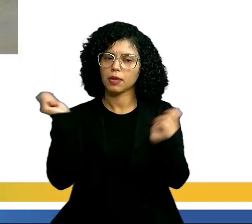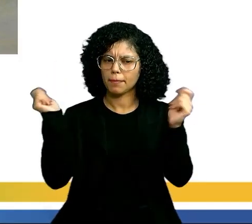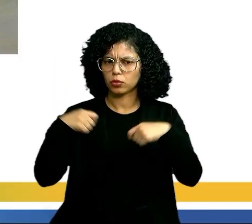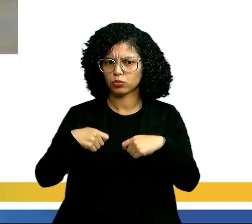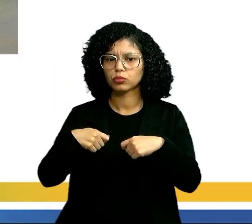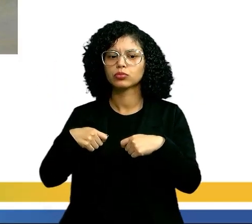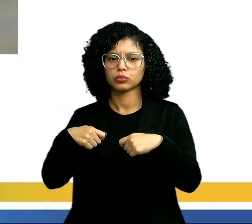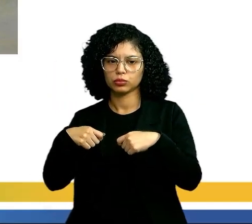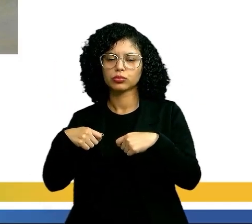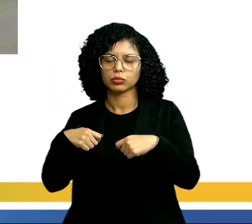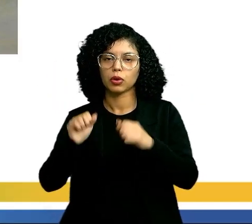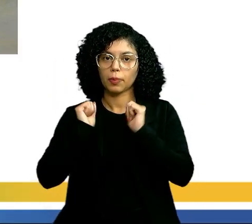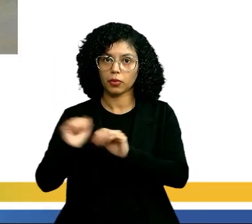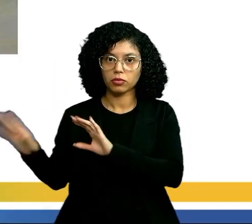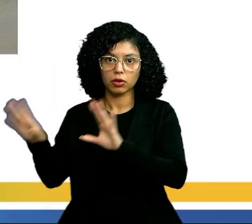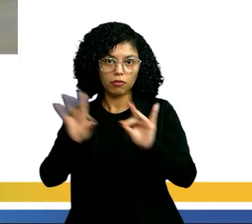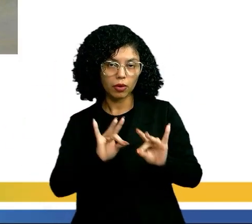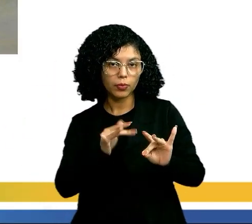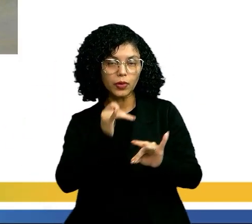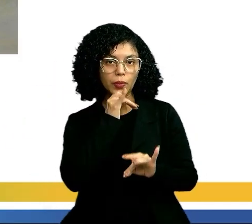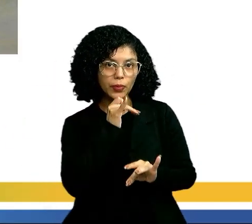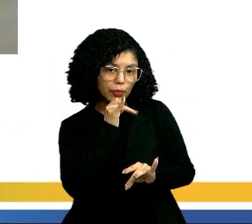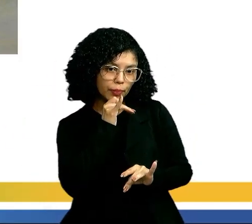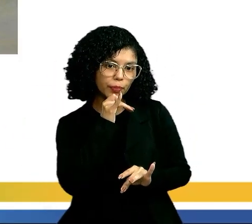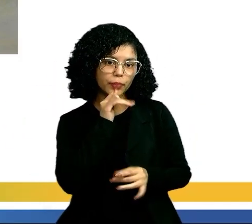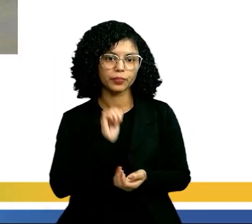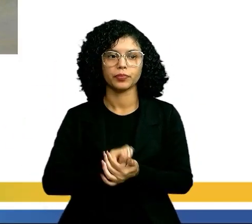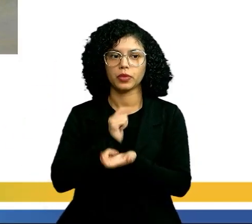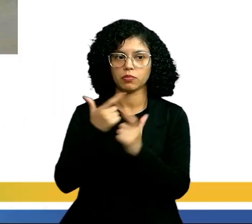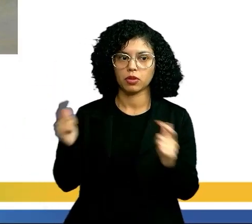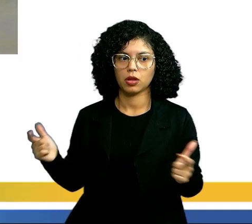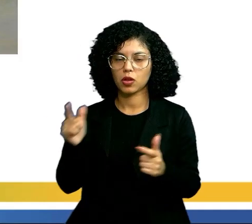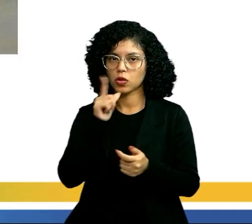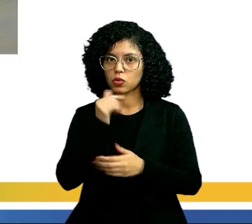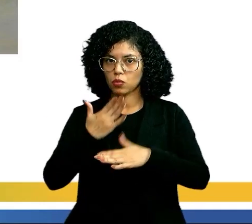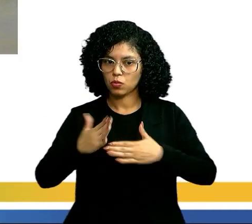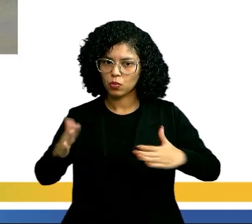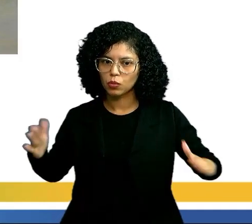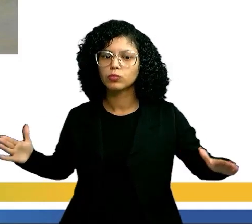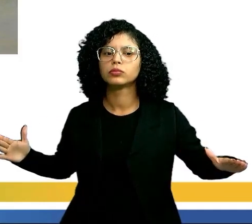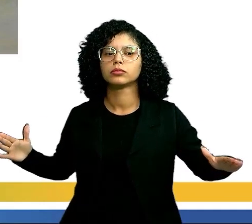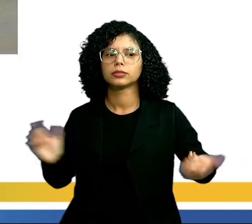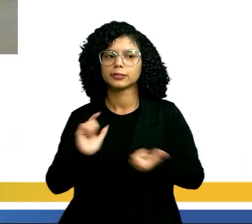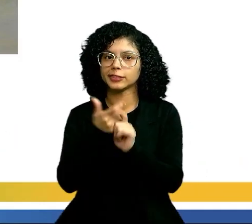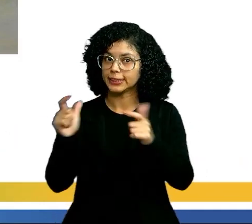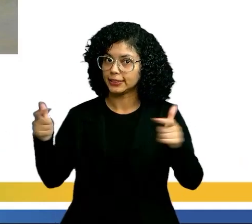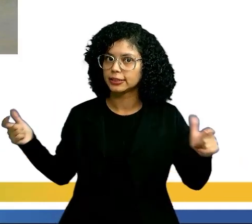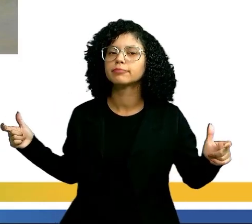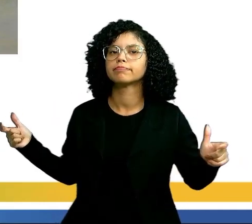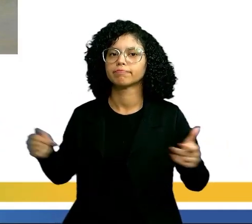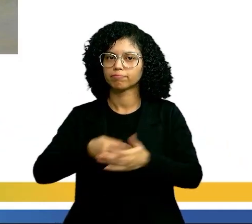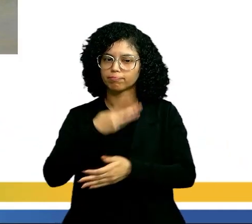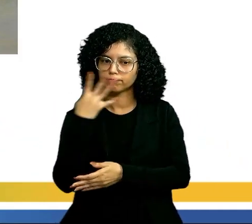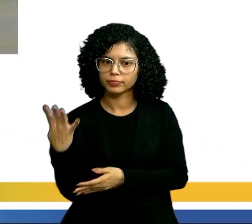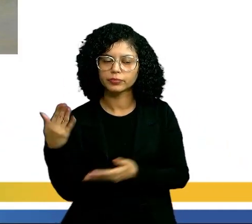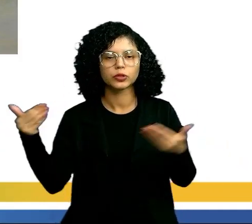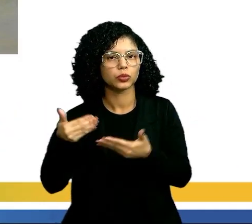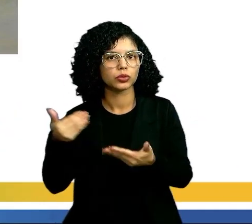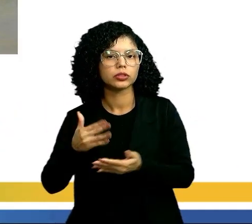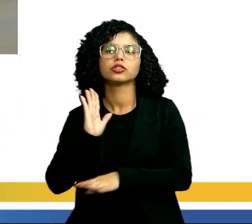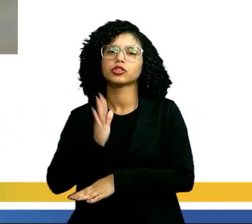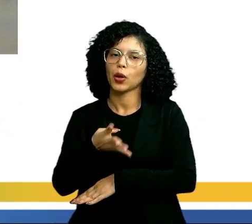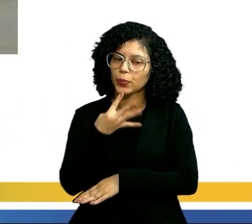possui que pode levar, por exemplo, no caso dos navios, maior número de cargas, né? É um transporte que não vem de hoje, ele é